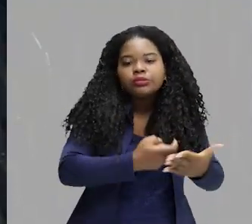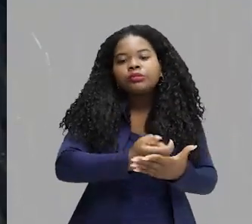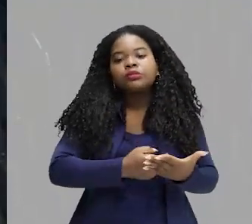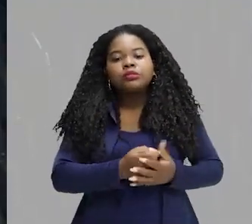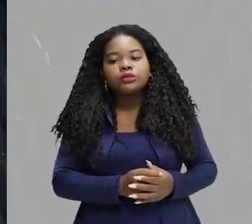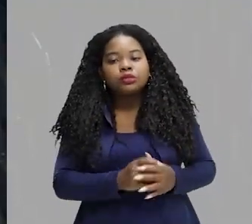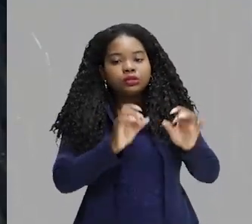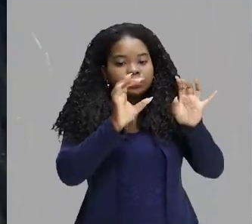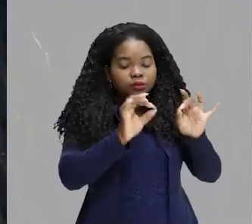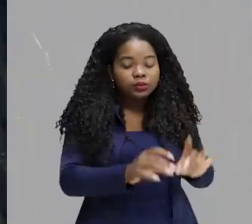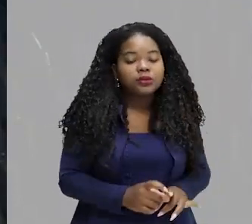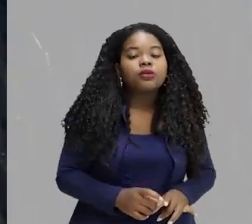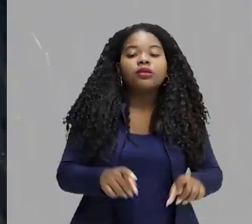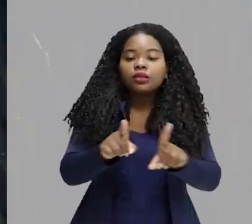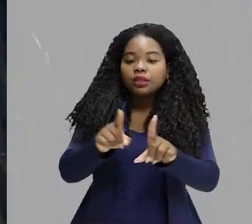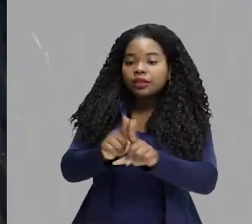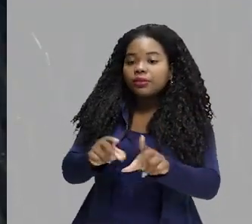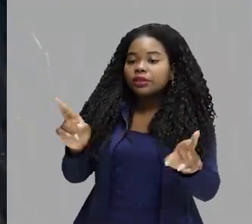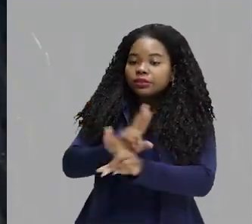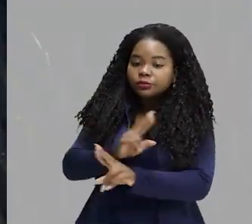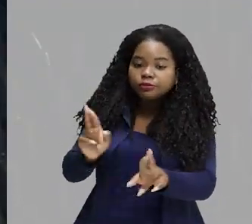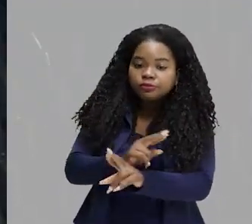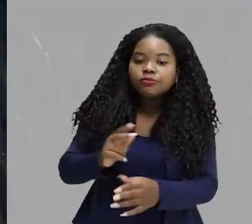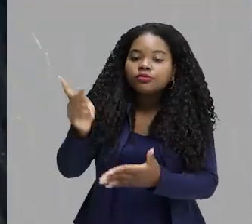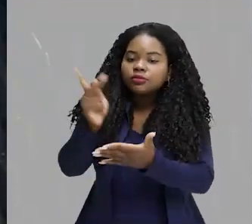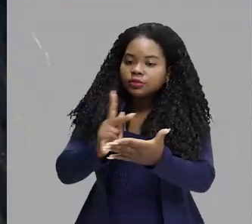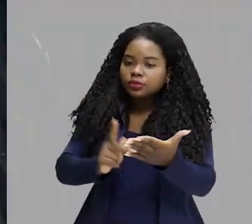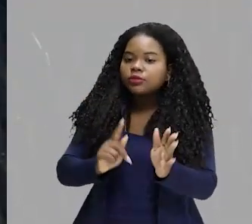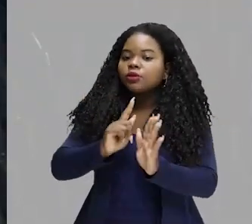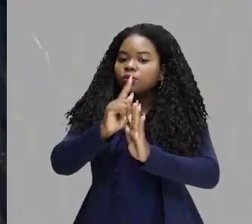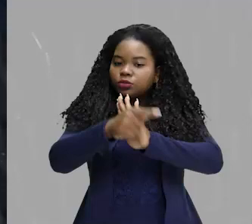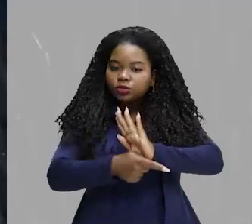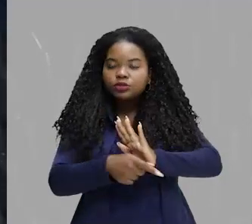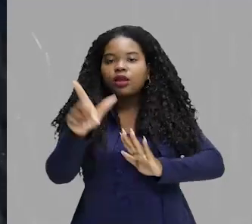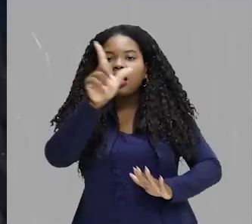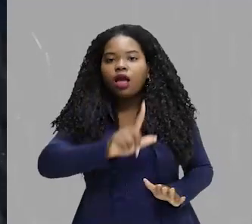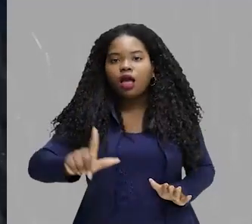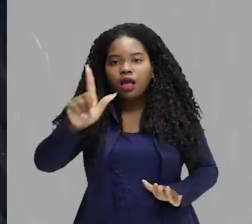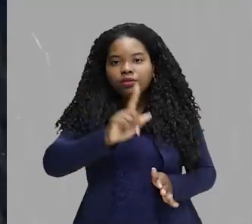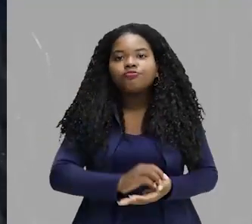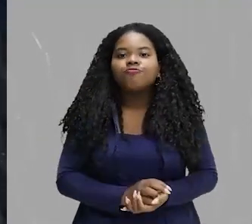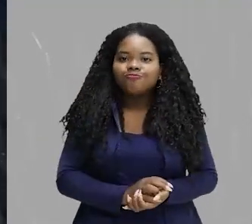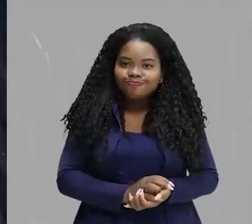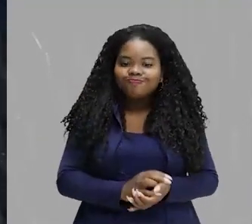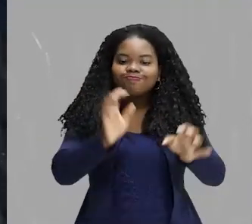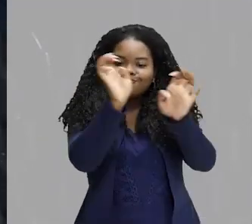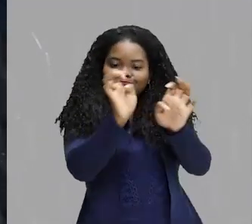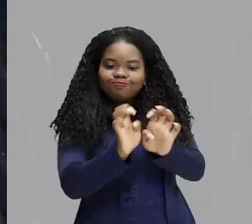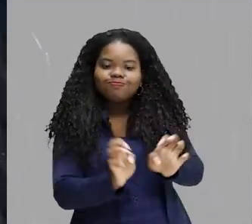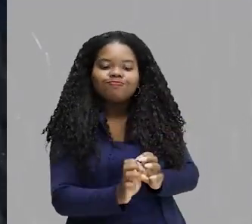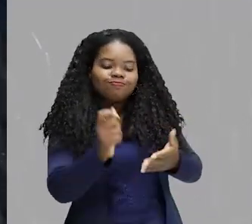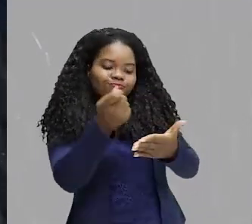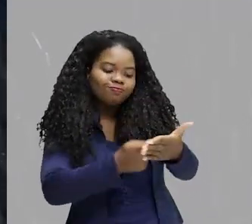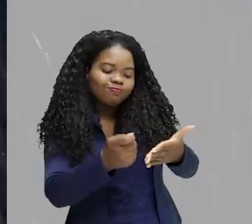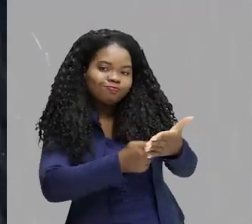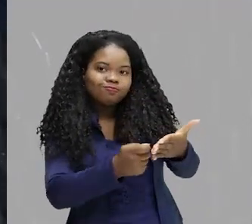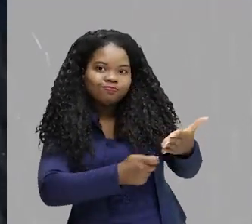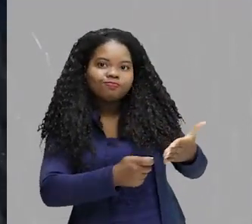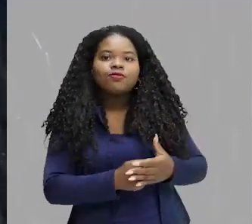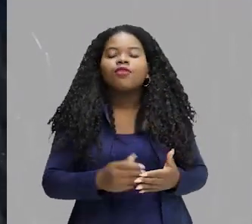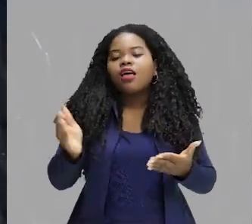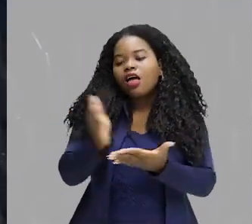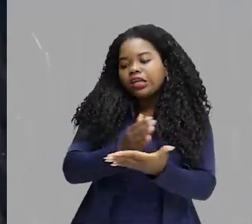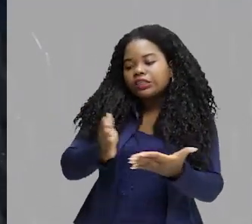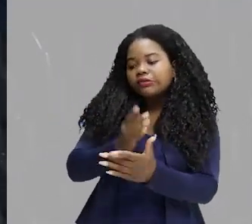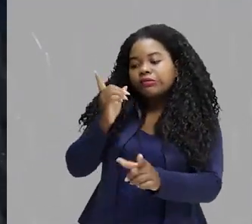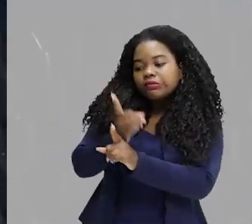subjetivo, como ela também pode se referir à poesia como gênero literário, como forma e estrutura de escrita. Então, vocês às vezes